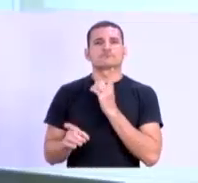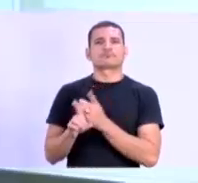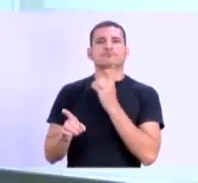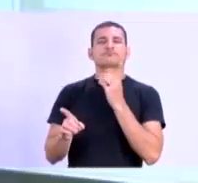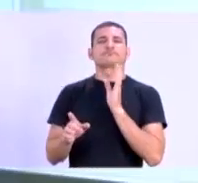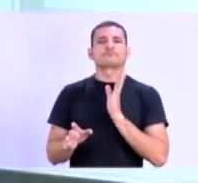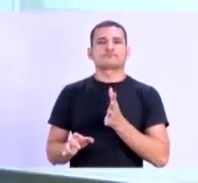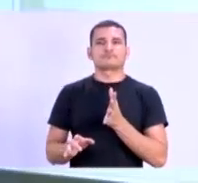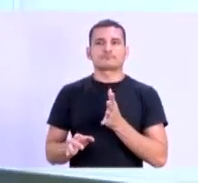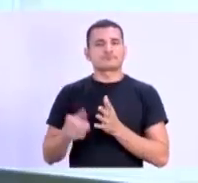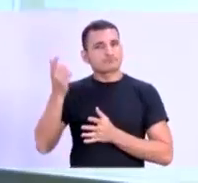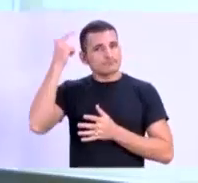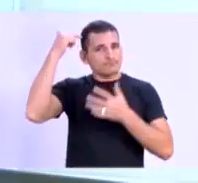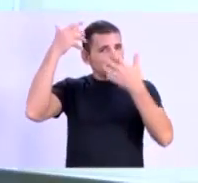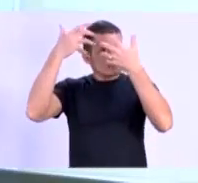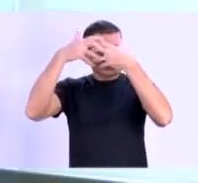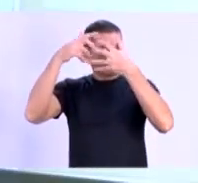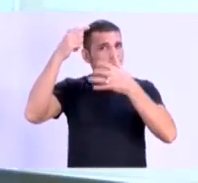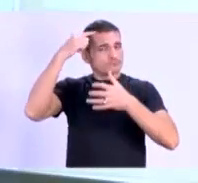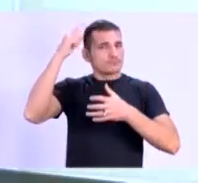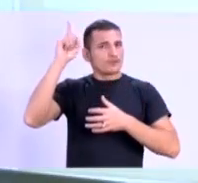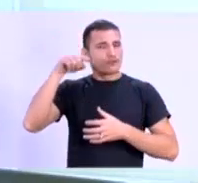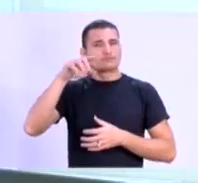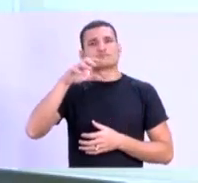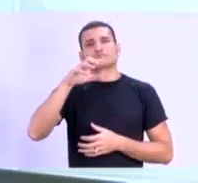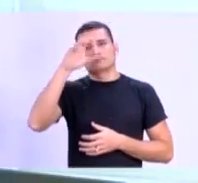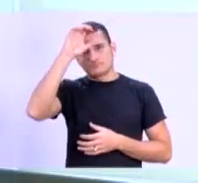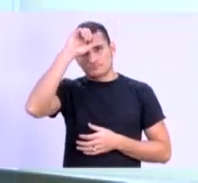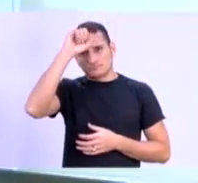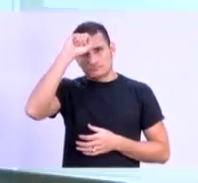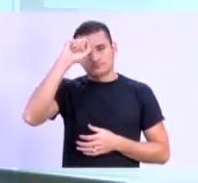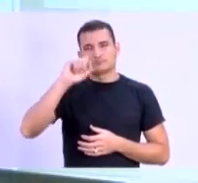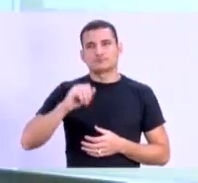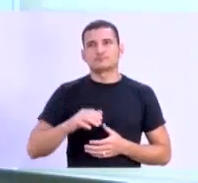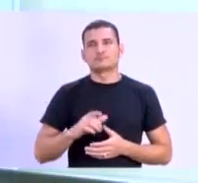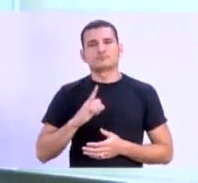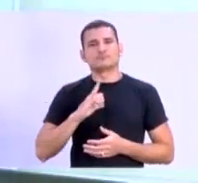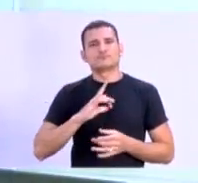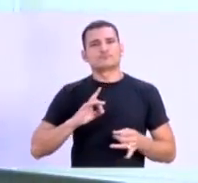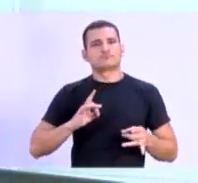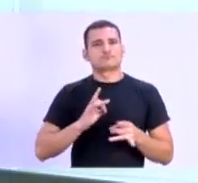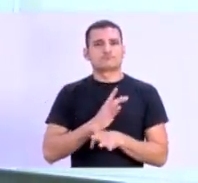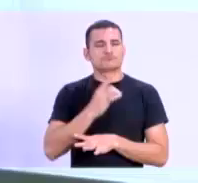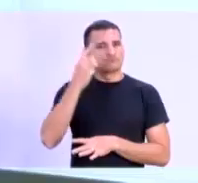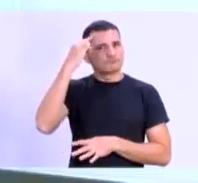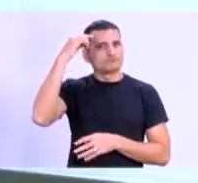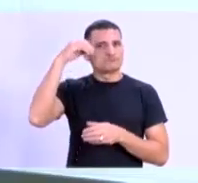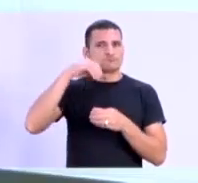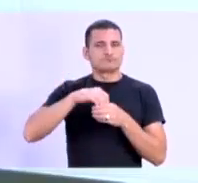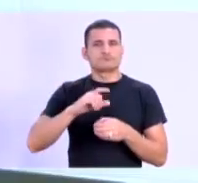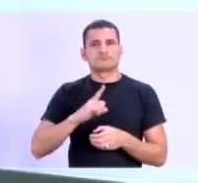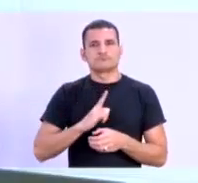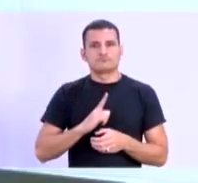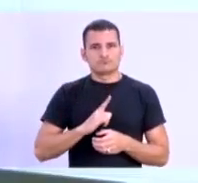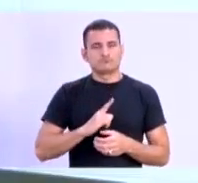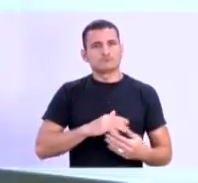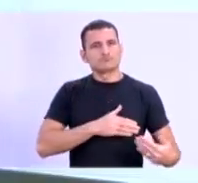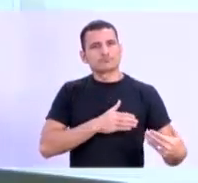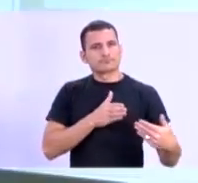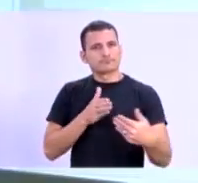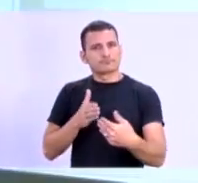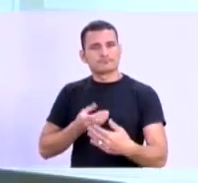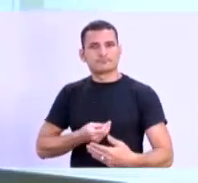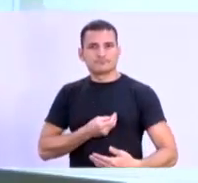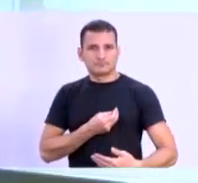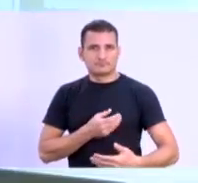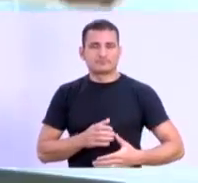automaticamente. Quer dizer, o meu cérebro é uma máquina de aprendizado, ele já tem essas classificações praticamente todas pré-definidas ao longo da nossa vida.